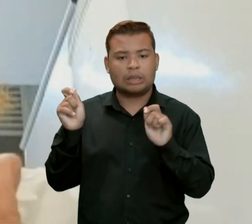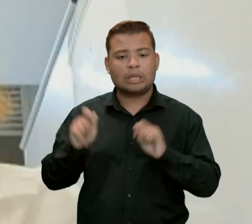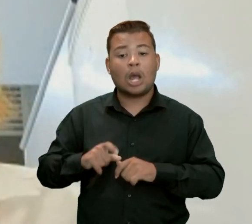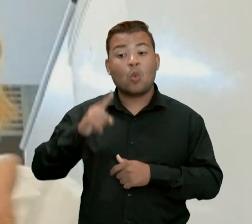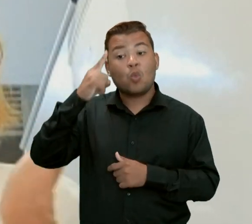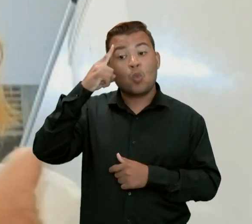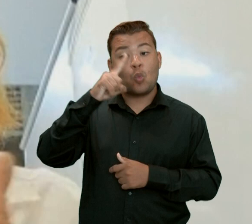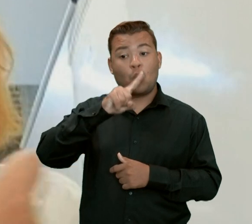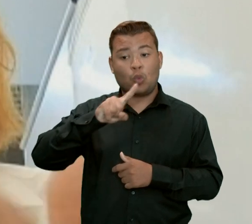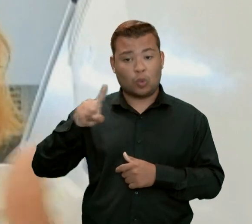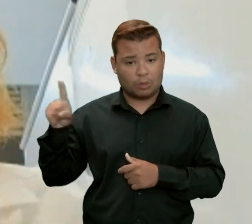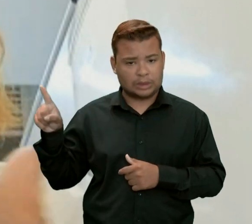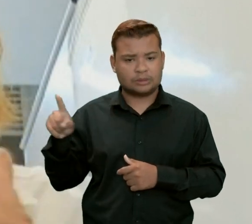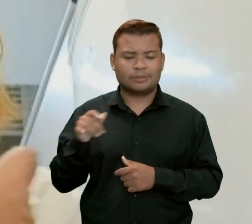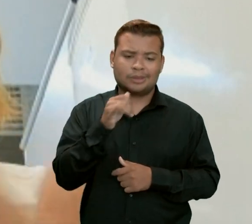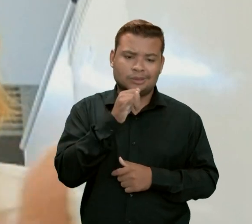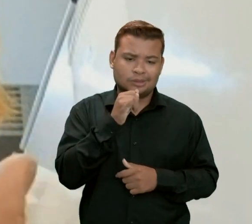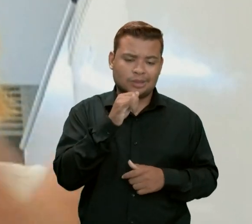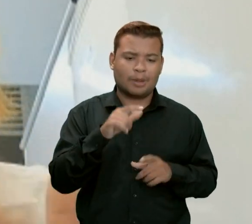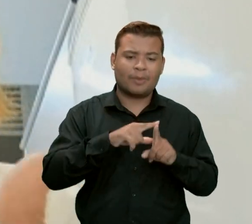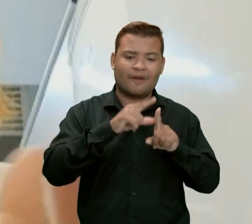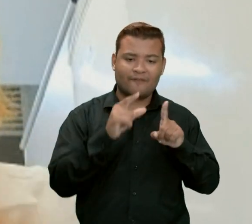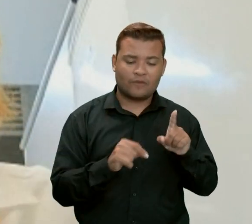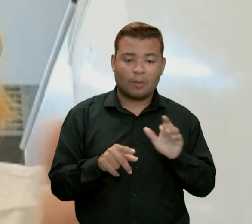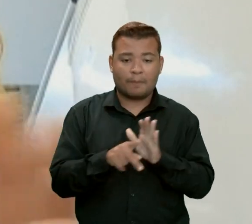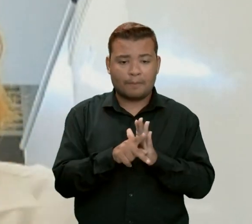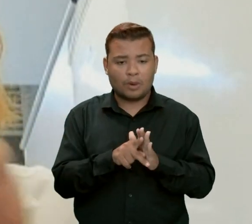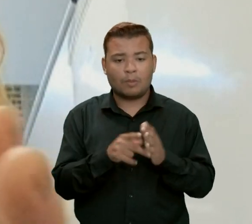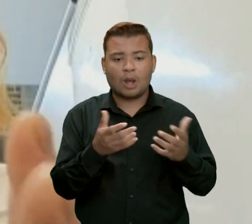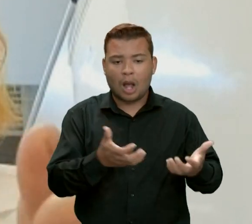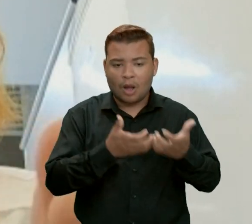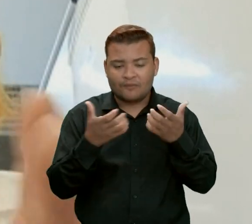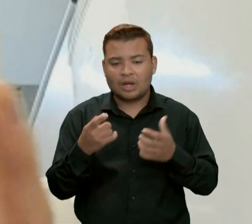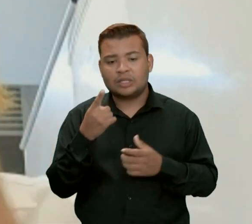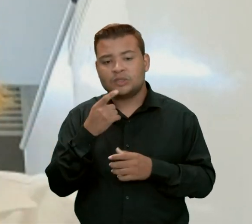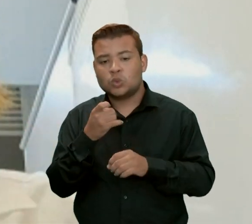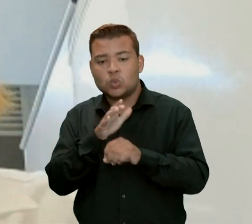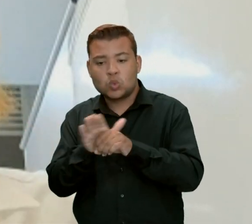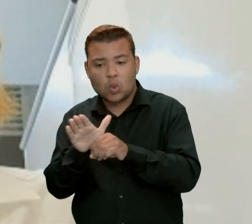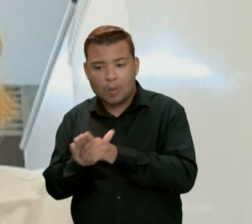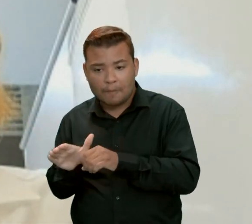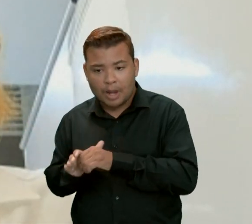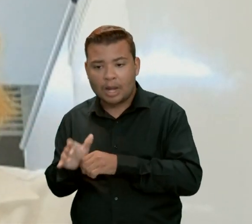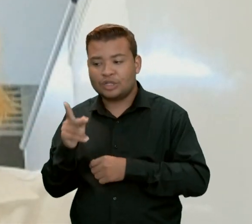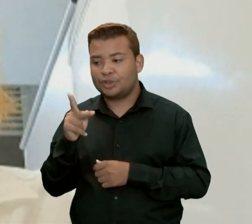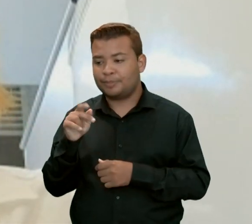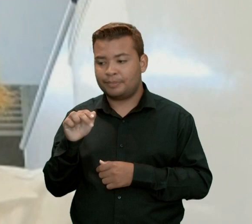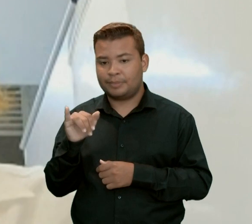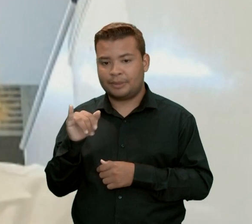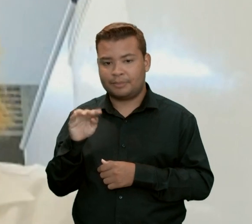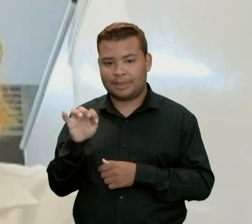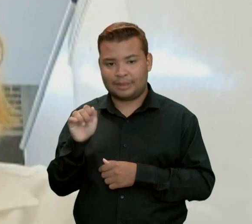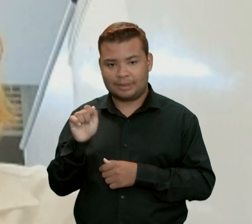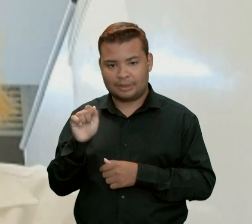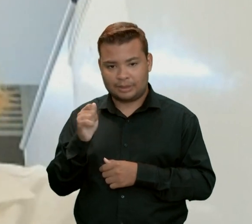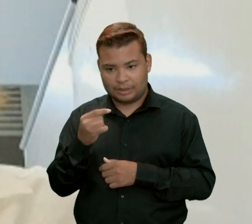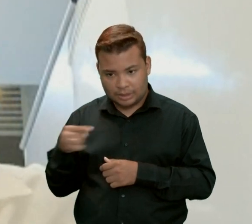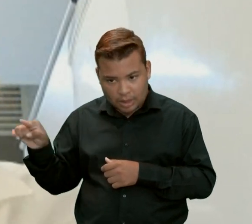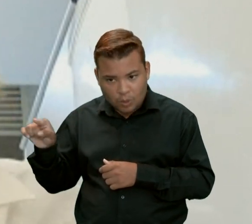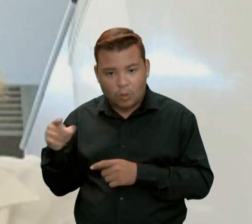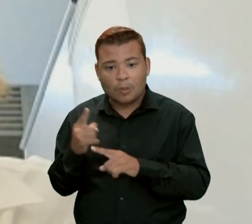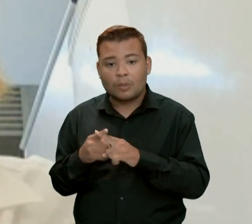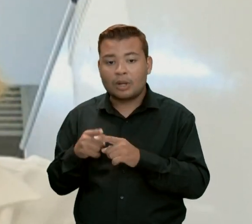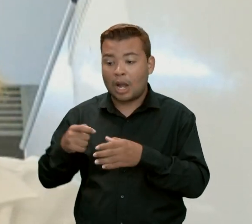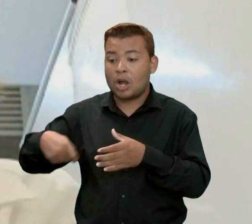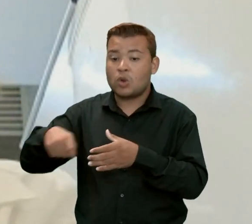semana folha de alface, tomate, pimentão, tudo que for consumido cru. Então, assim, tudo que for consumido cru,